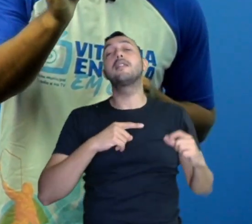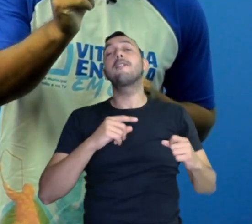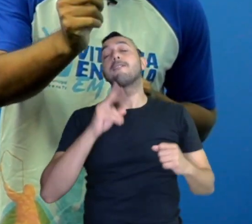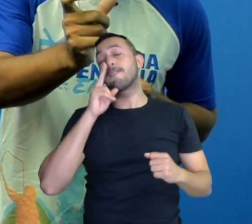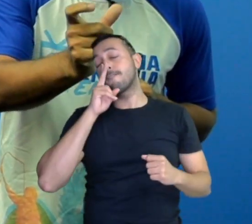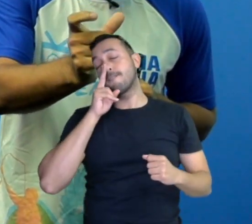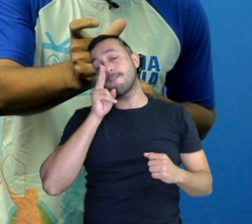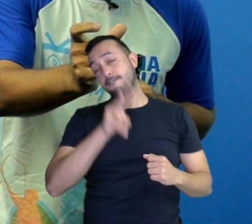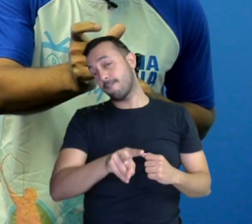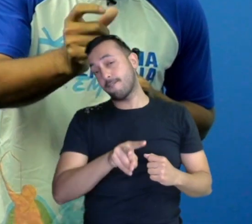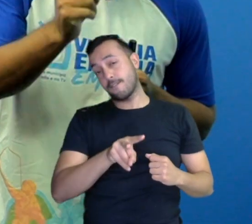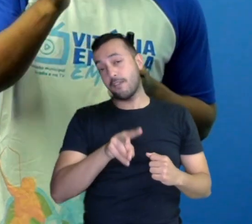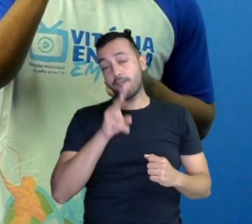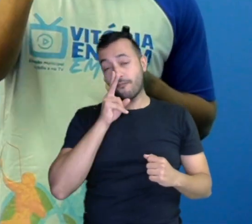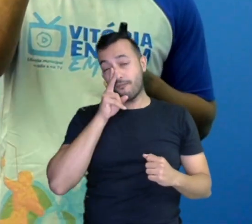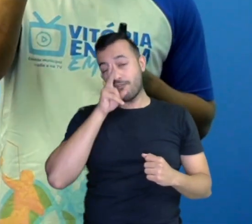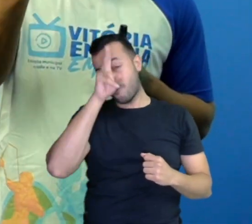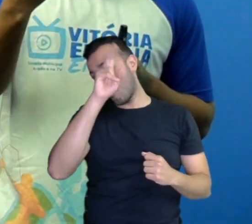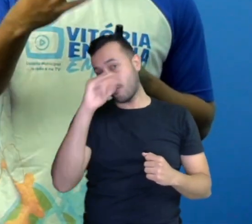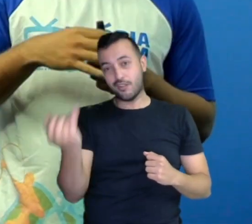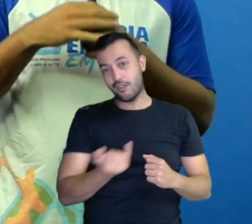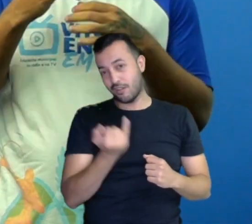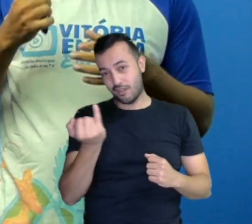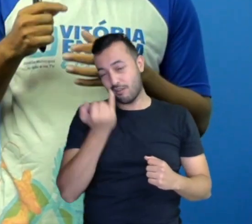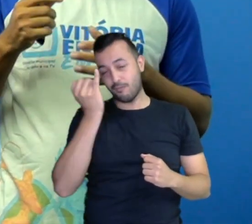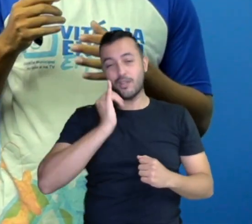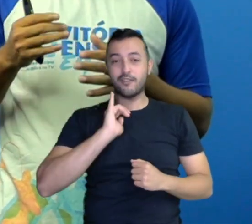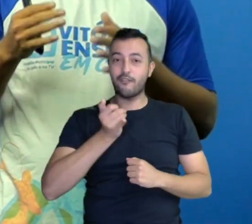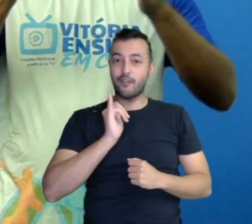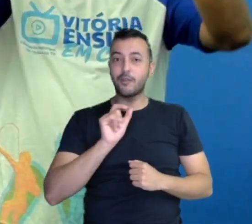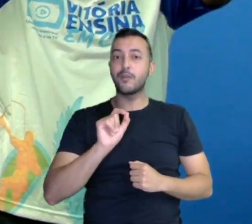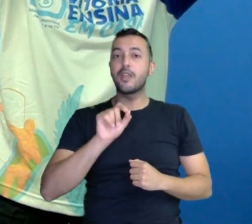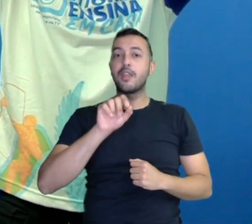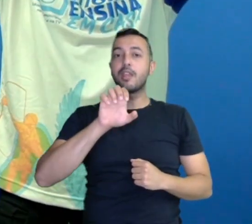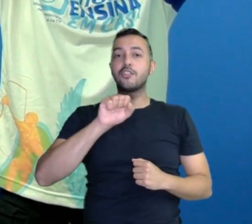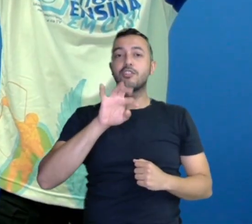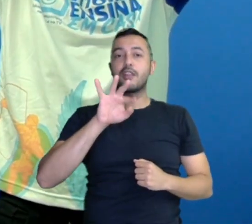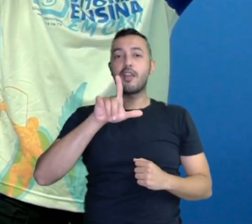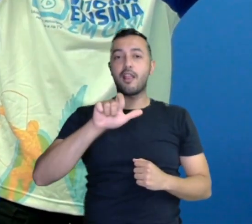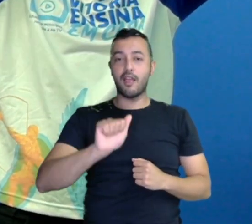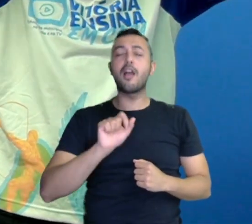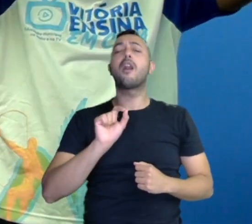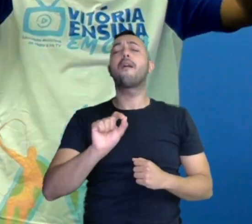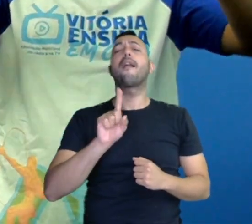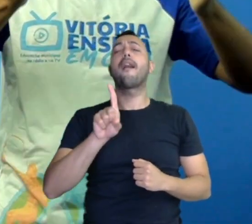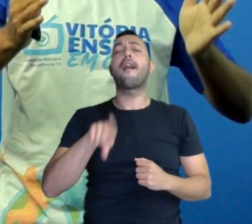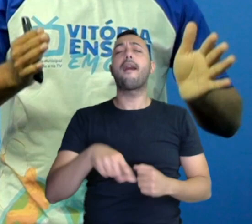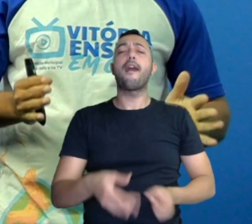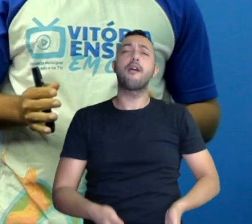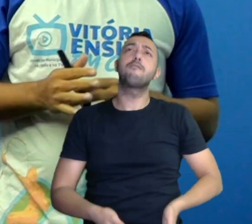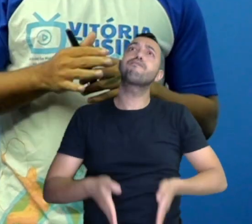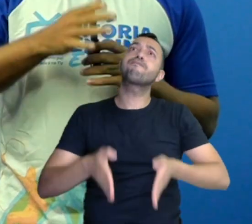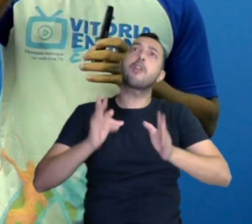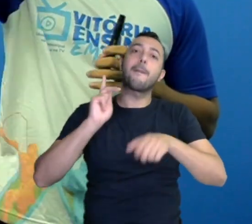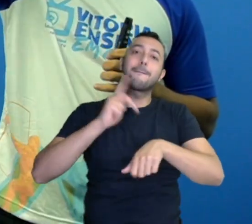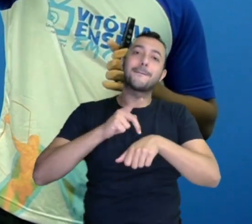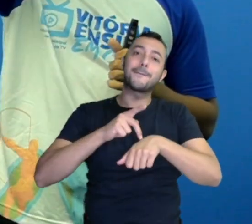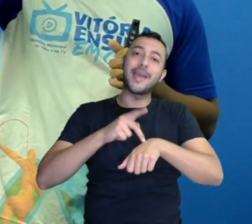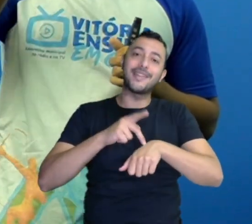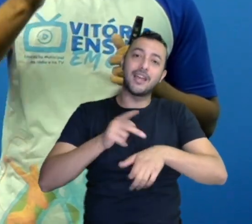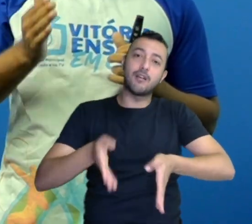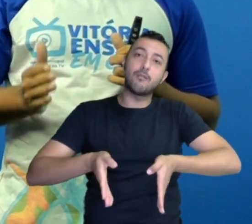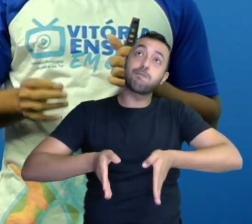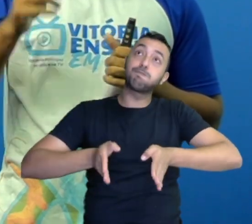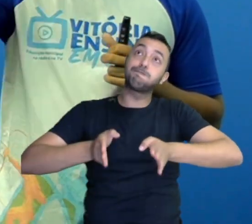que a gente tem de informação é uma estela. Professor, o que é uma estela? Era uma grande coluna de pedra. E nessa